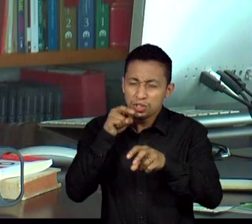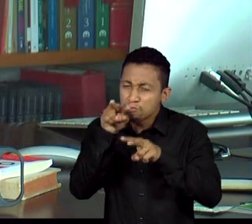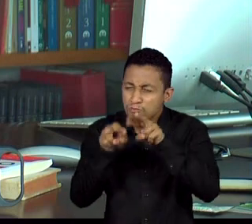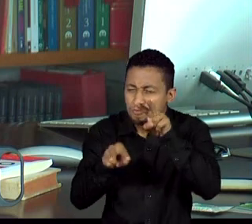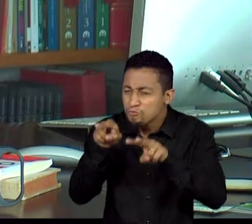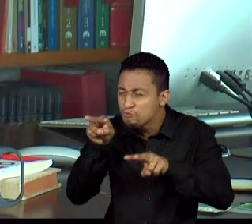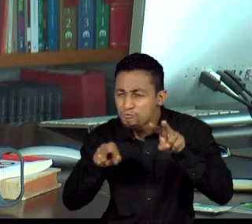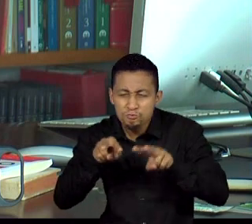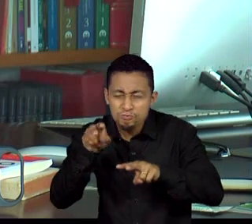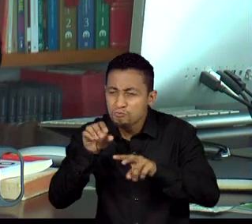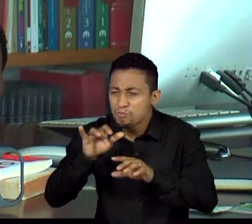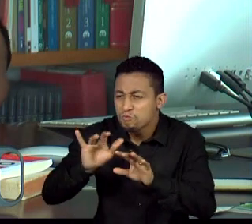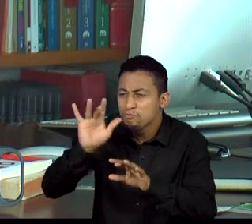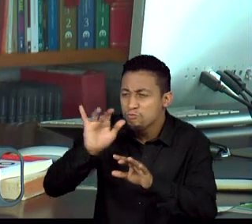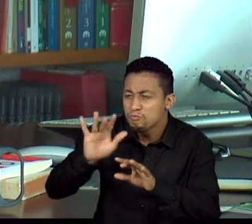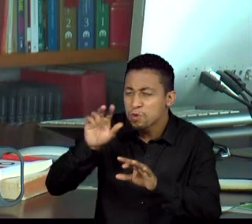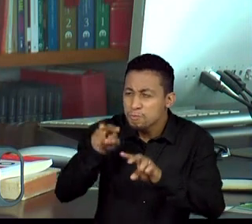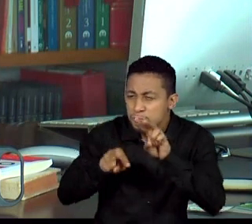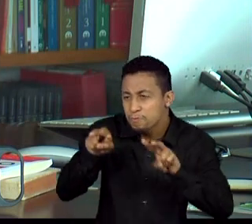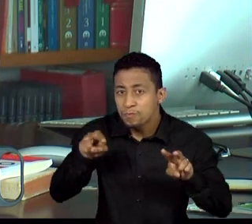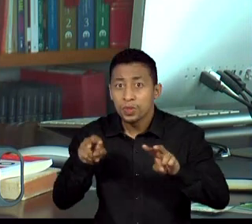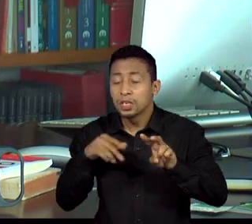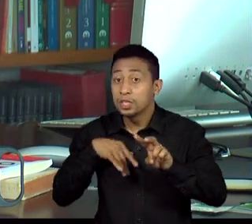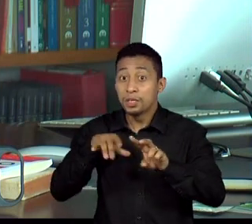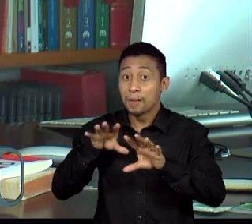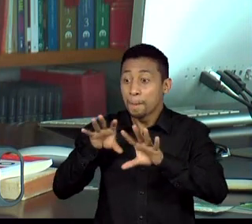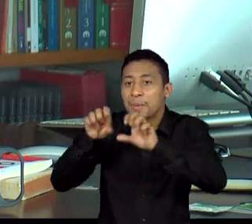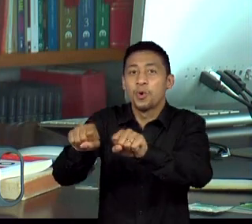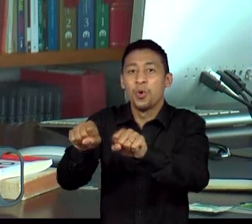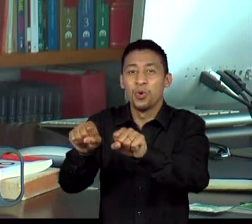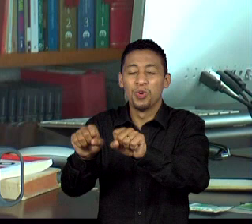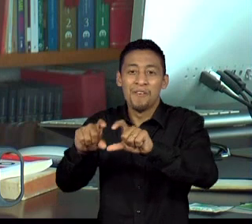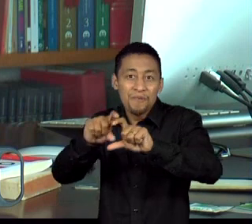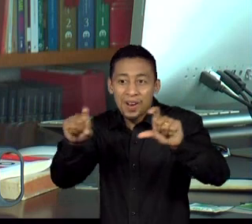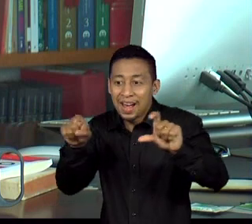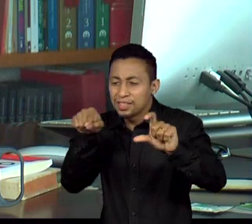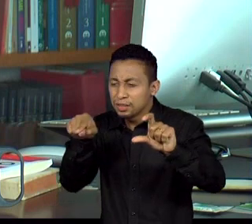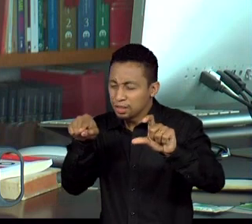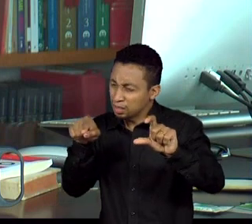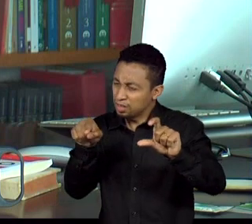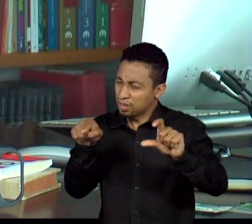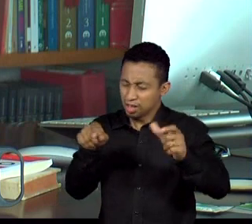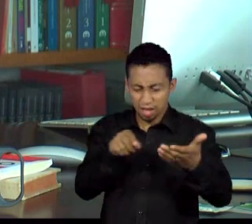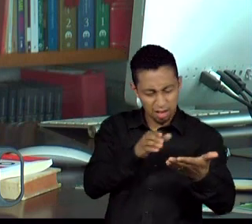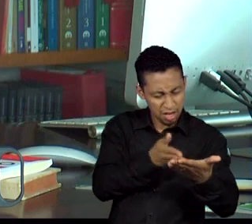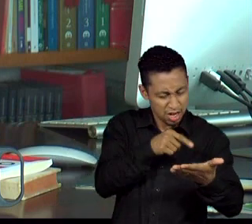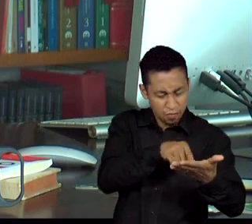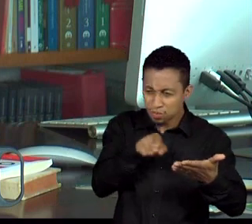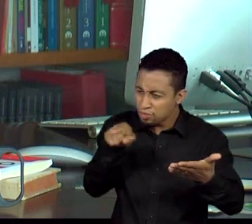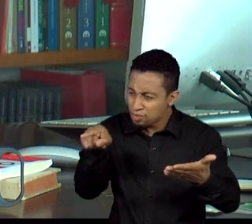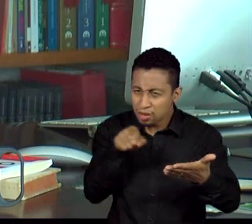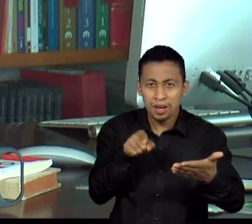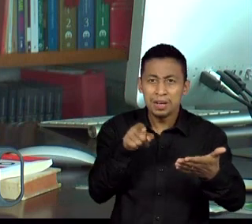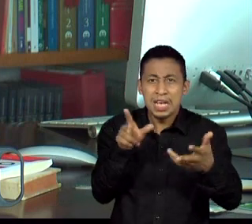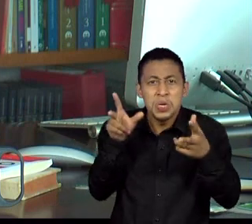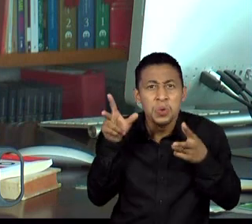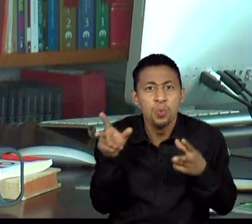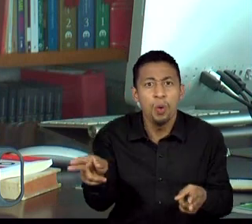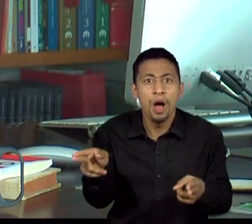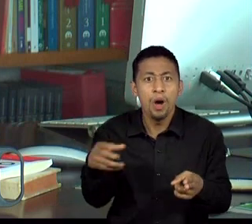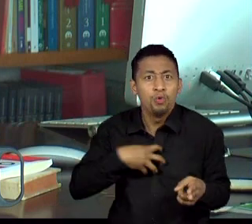assim que elas parecem Guimarães. É impressionante como a língua ela não para de ser reinventada e ela